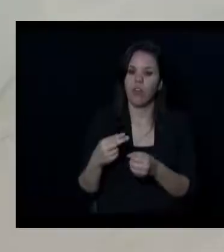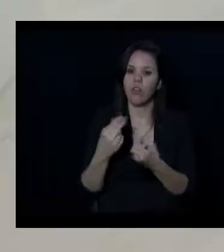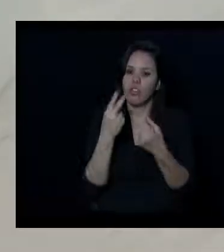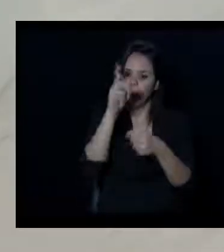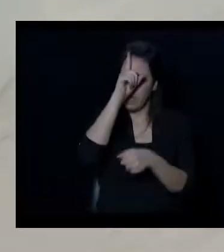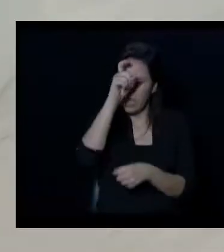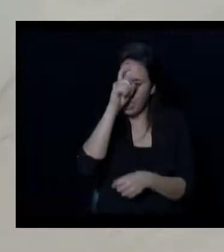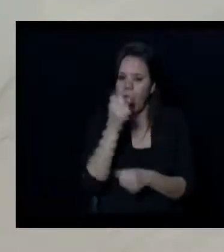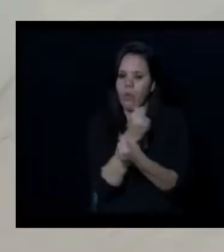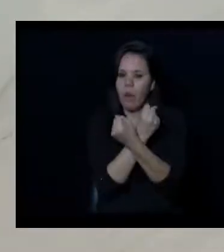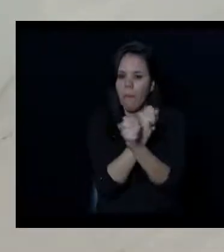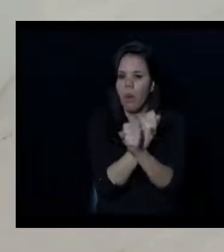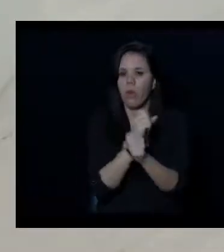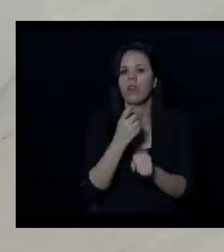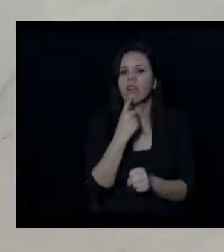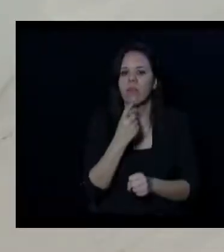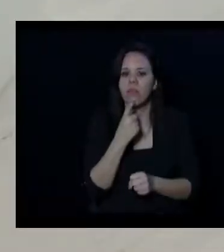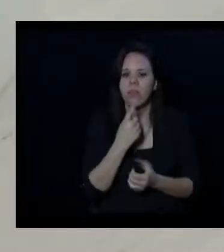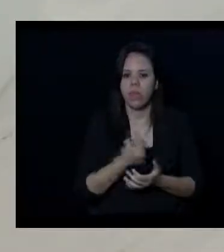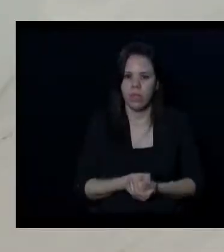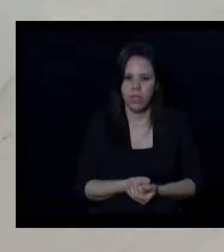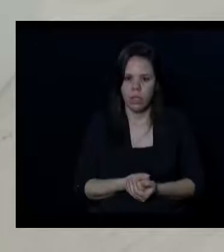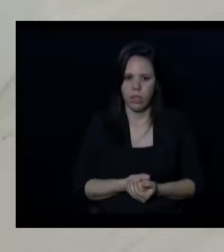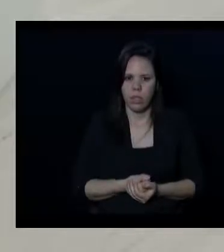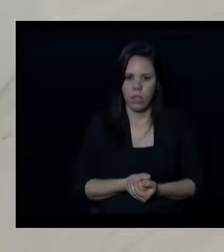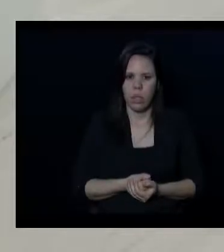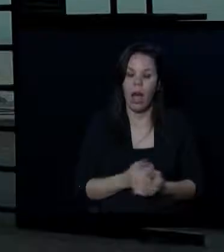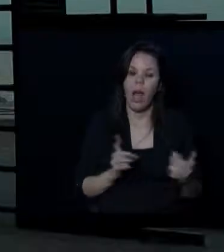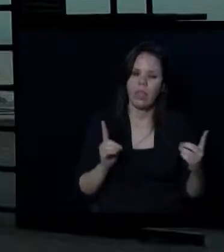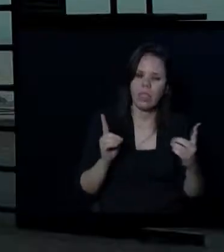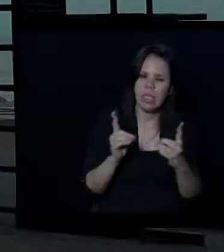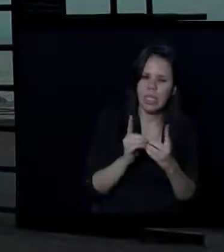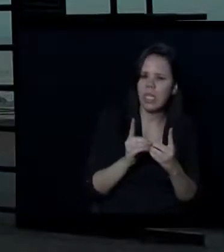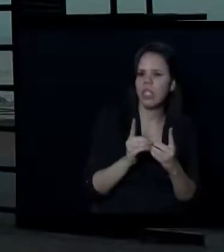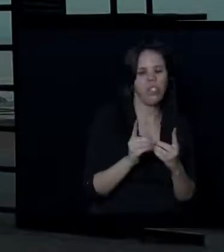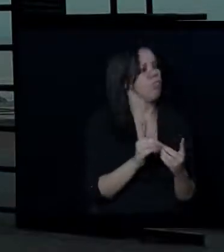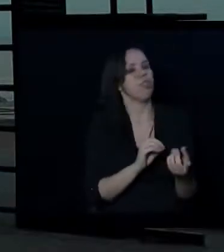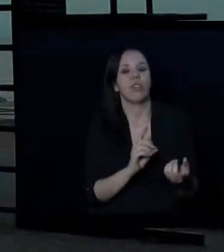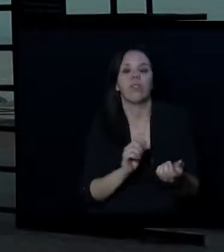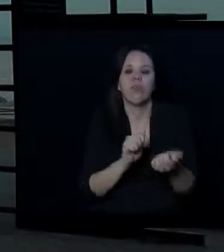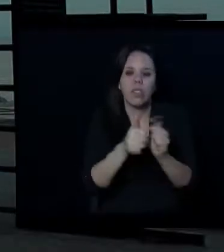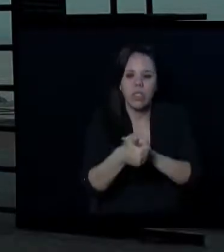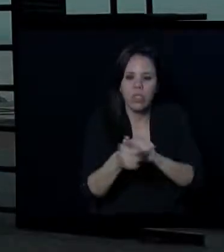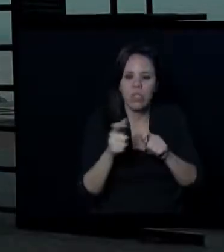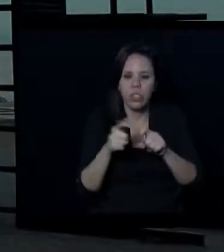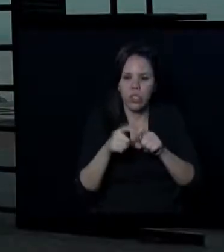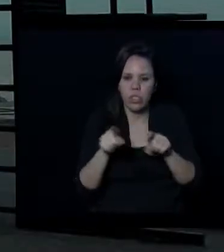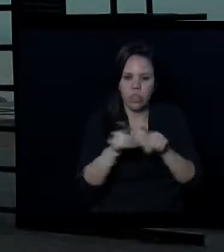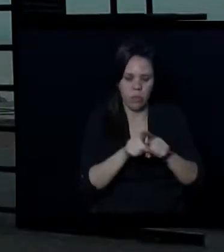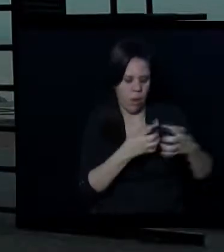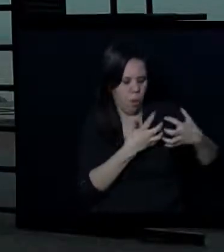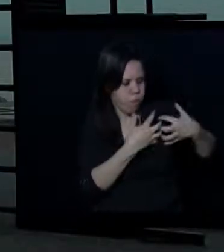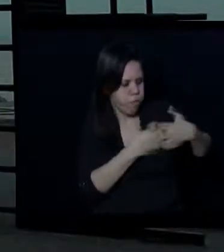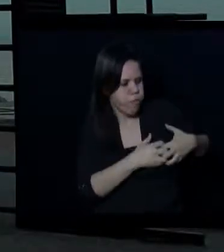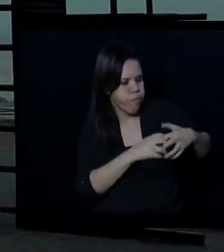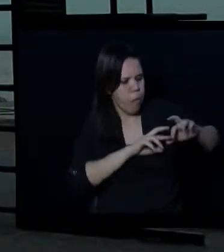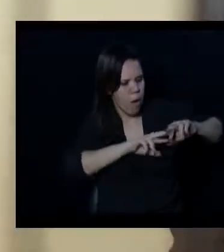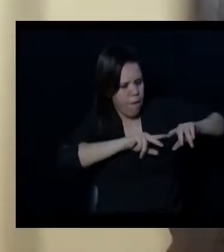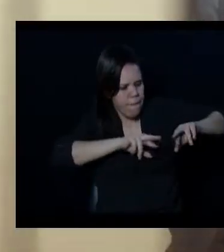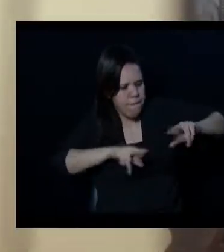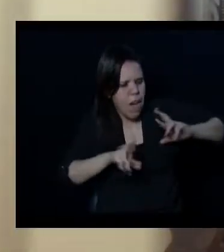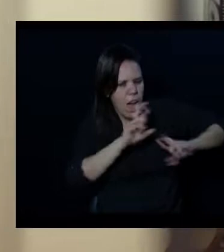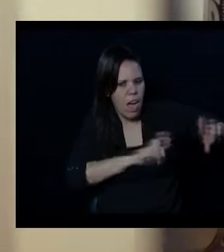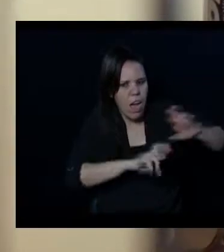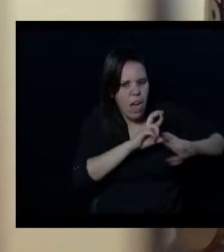Campinas. Atua em cardiologia clínica, medicina esportiva, ecocardiografia e ergometria. Por ser o coração